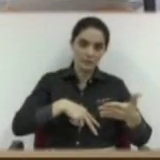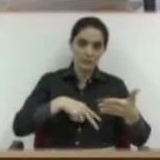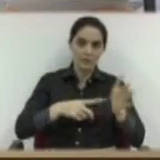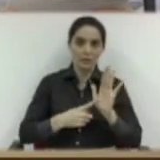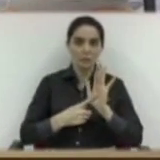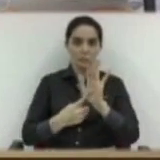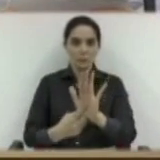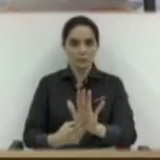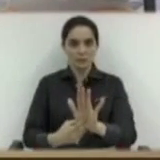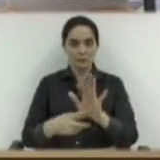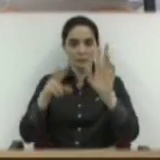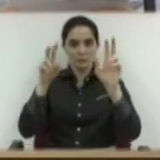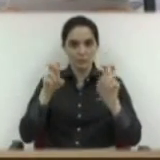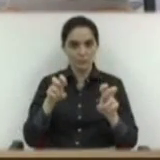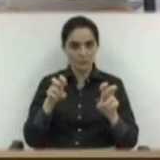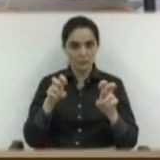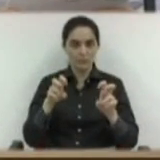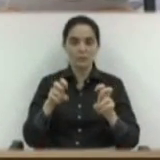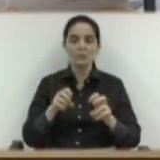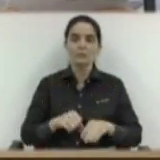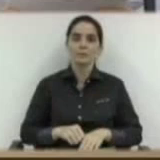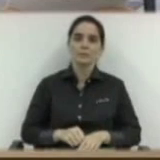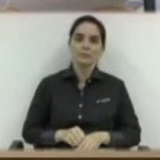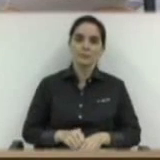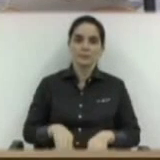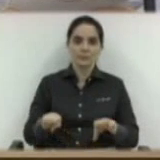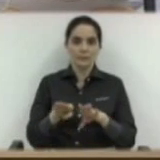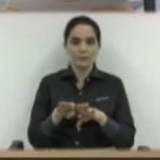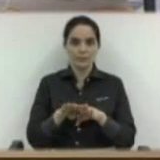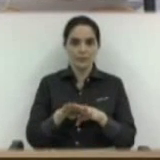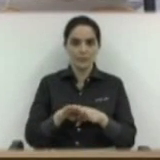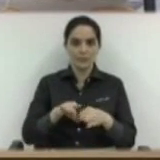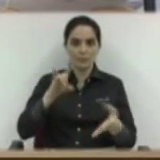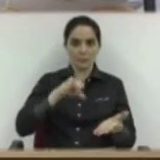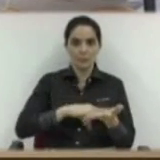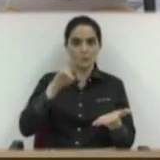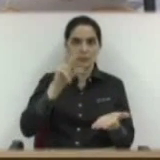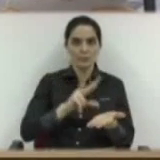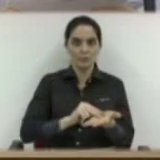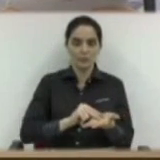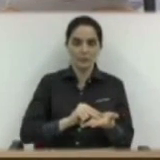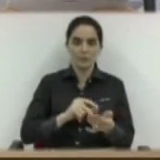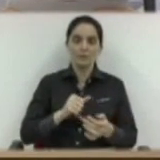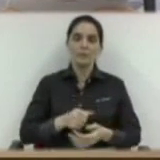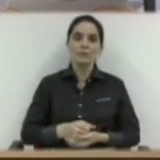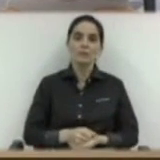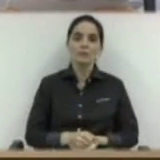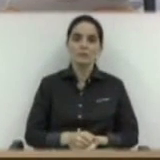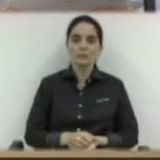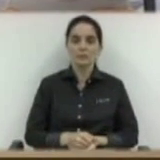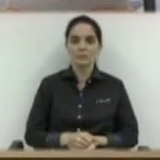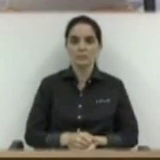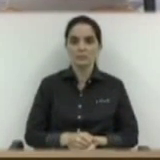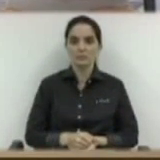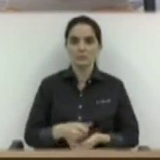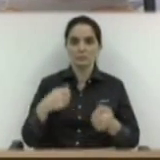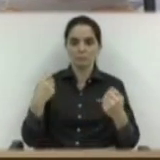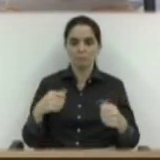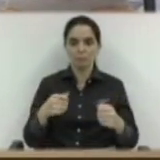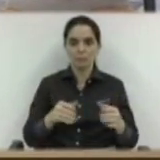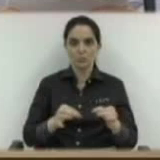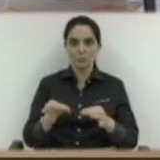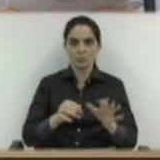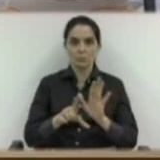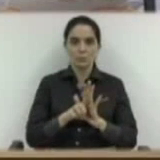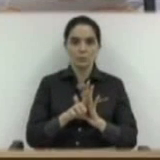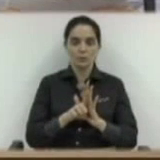encaminhamos a mensagem necessária à sua apresentação, bem como documentação anexa, no sentido que a mesma faça parte integrante do